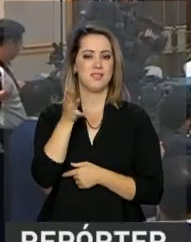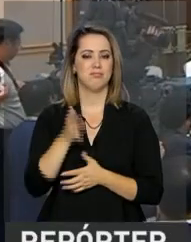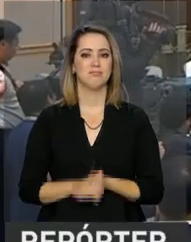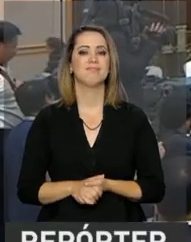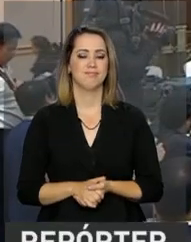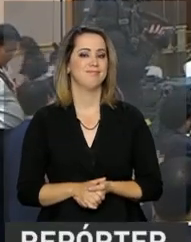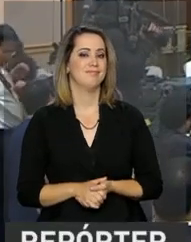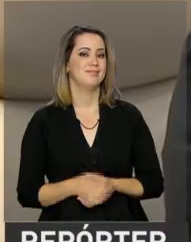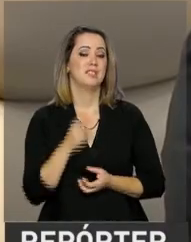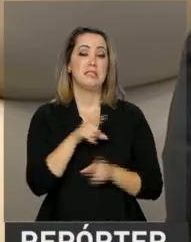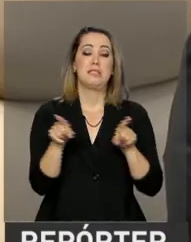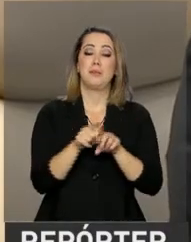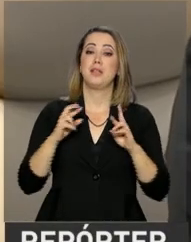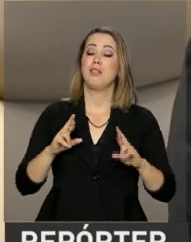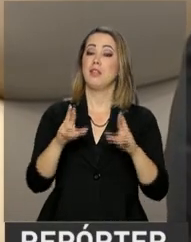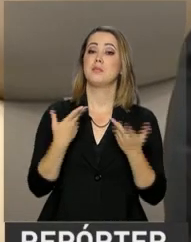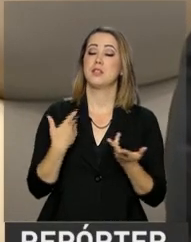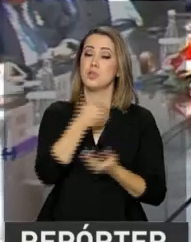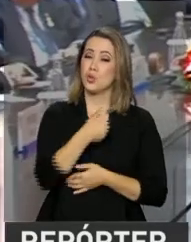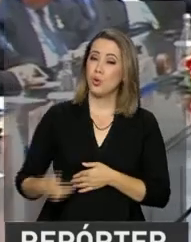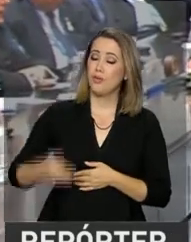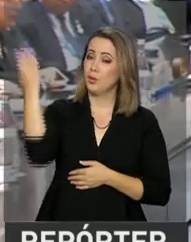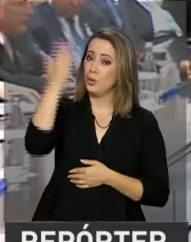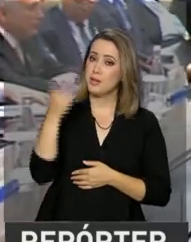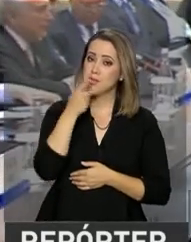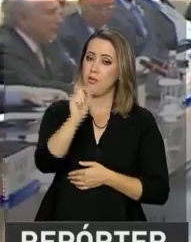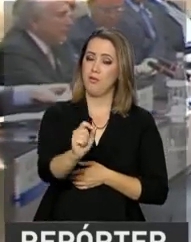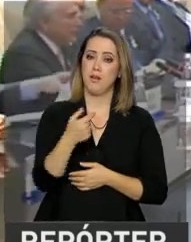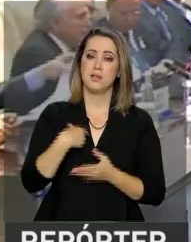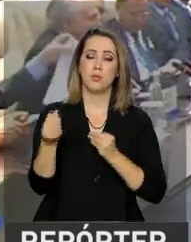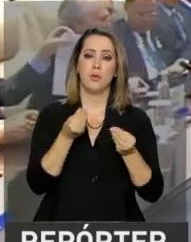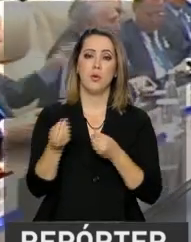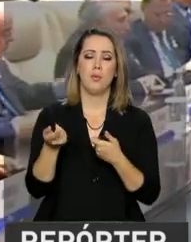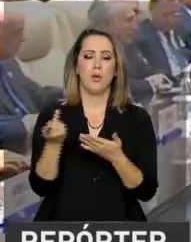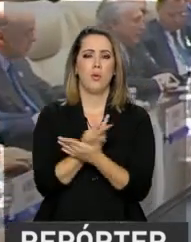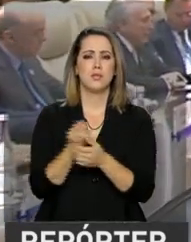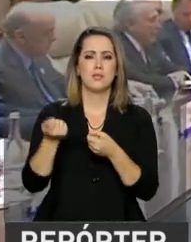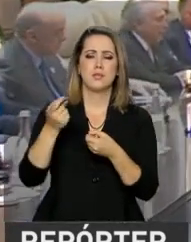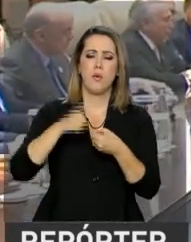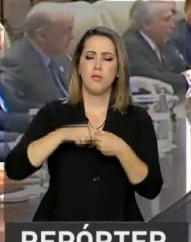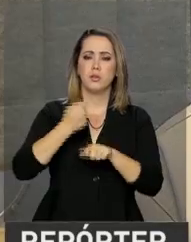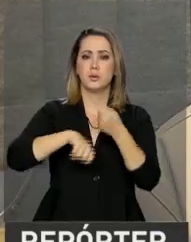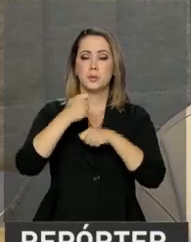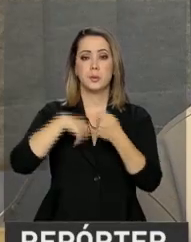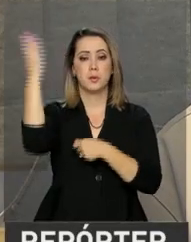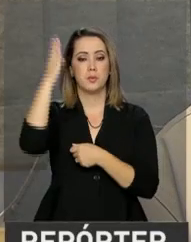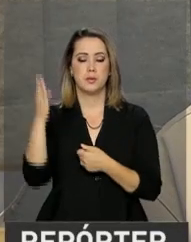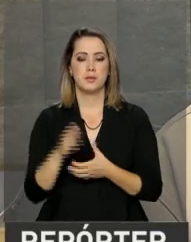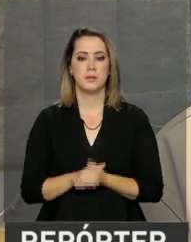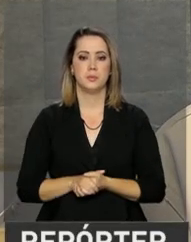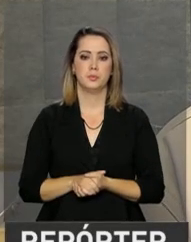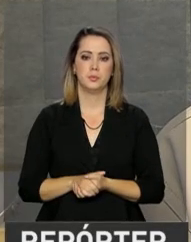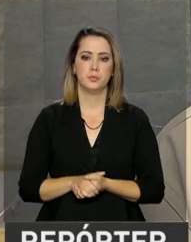também há expectativa de que o governo brasileiro fale sobre o processo de recuperação da economia do país é uma grande